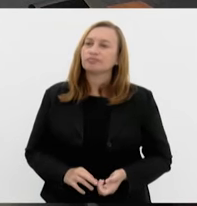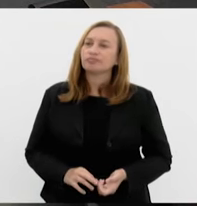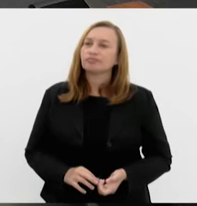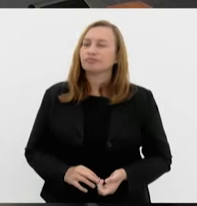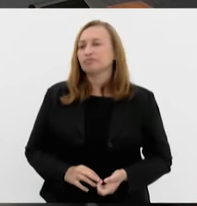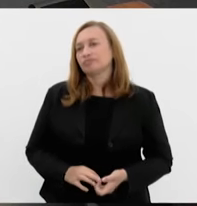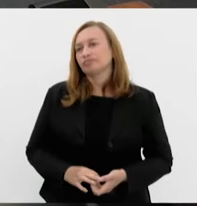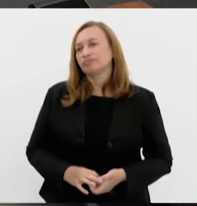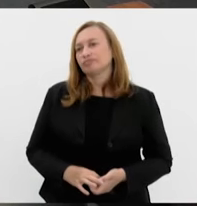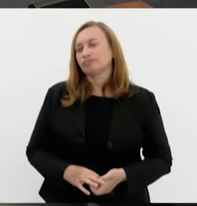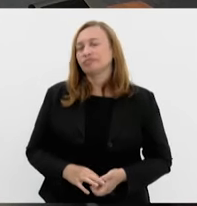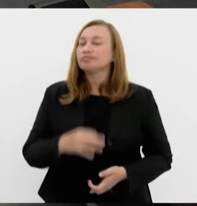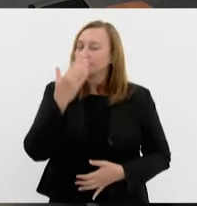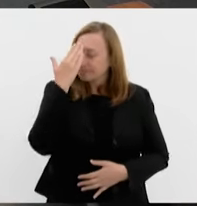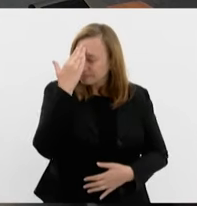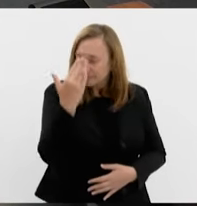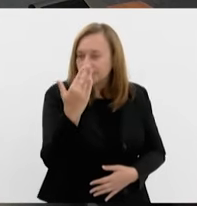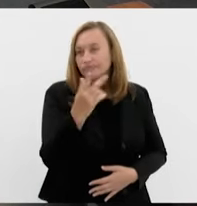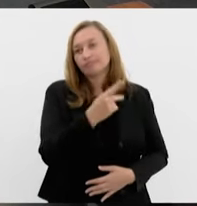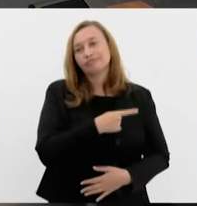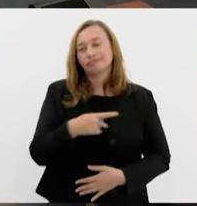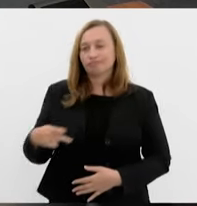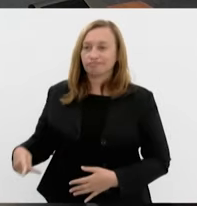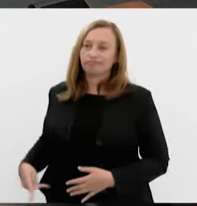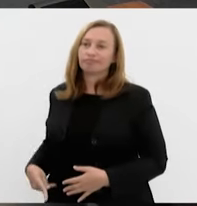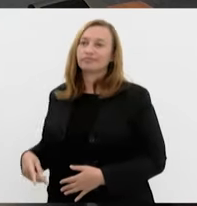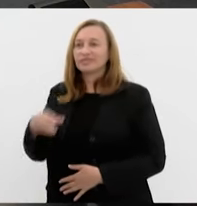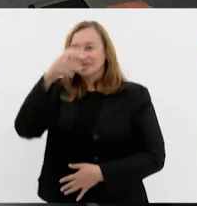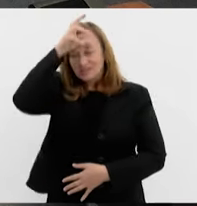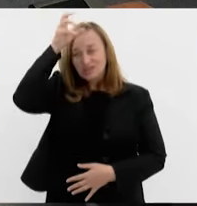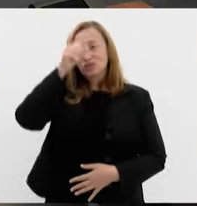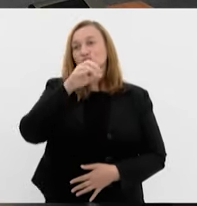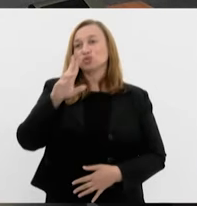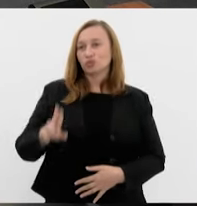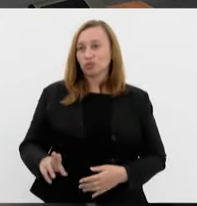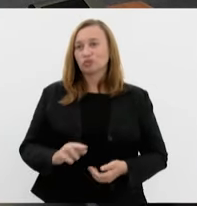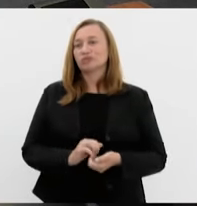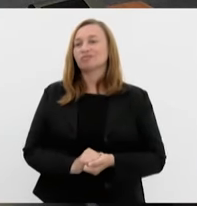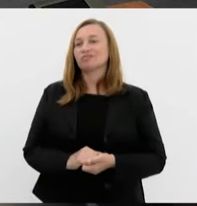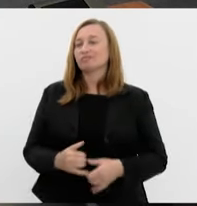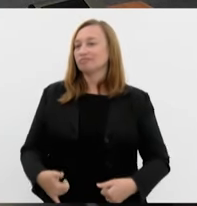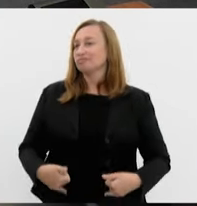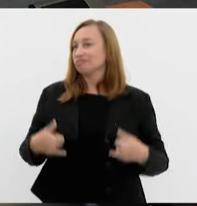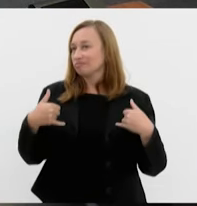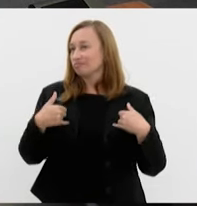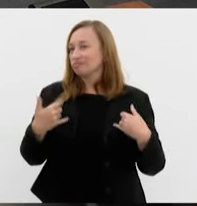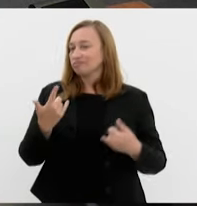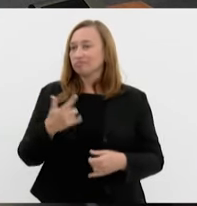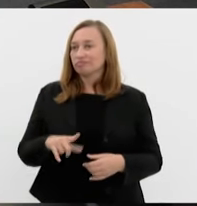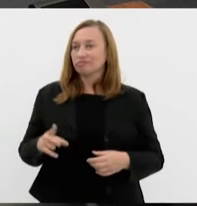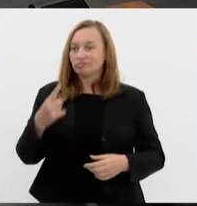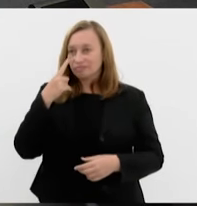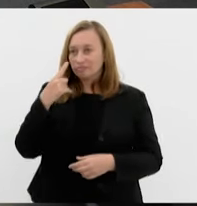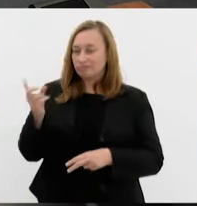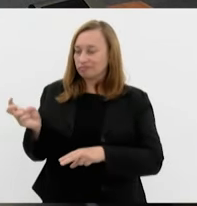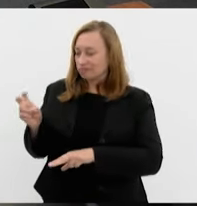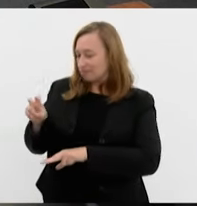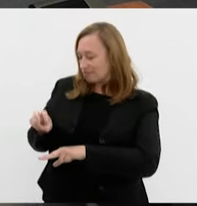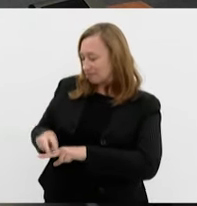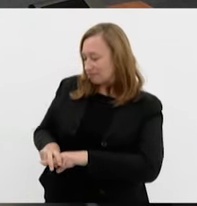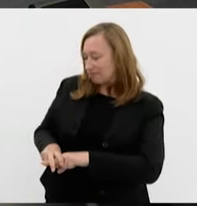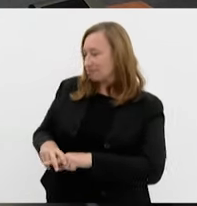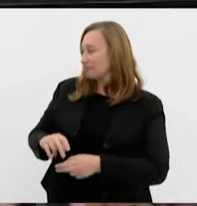regimental Obrigado presidenta tiju É uma honra mais uma vez ser ido por